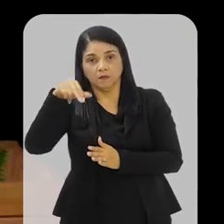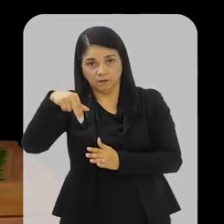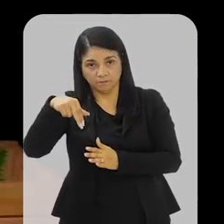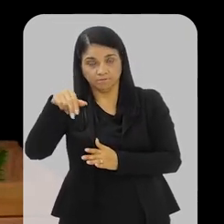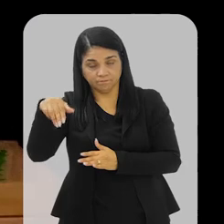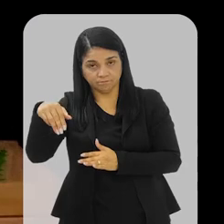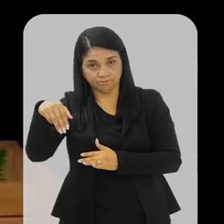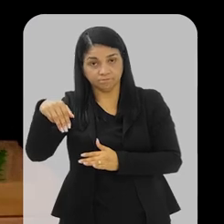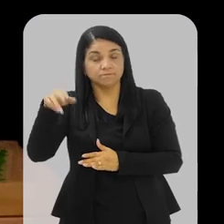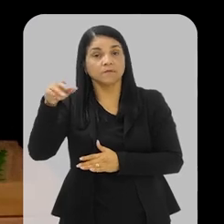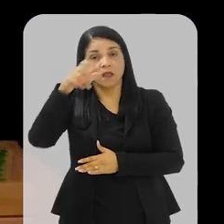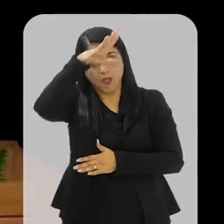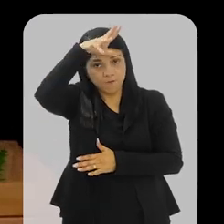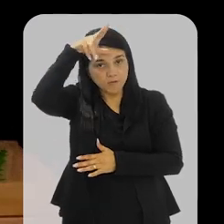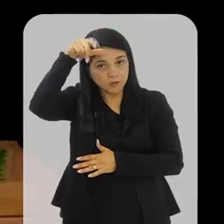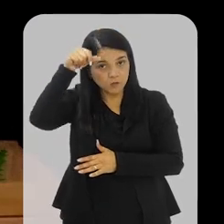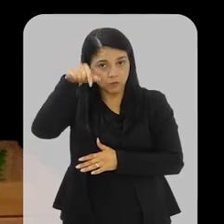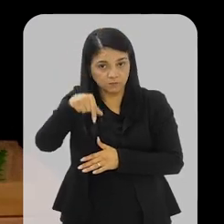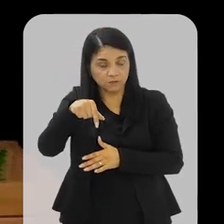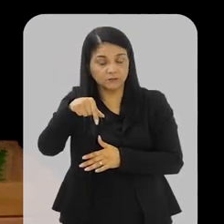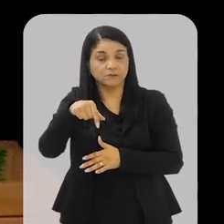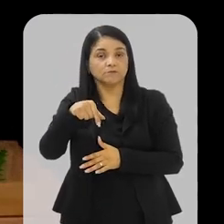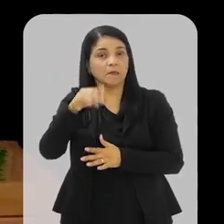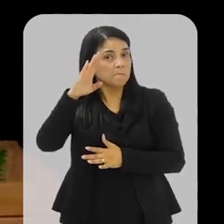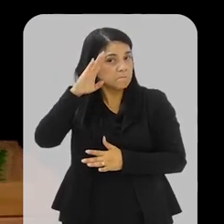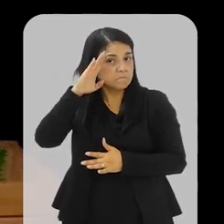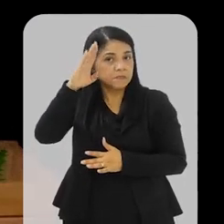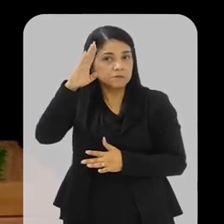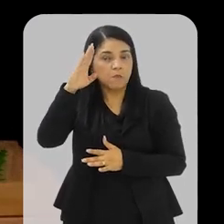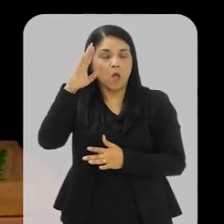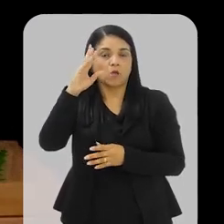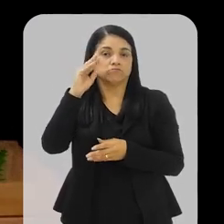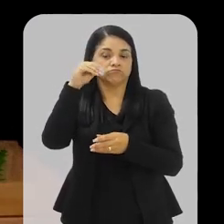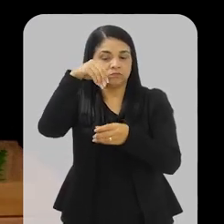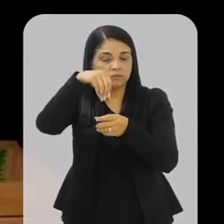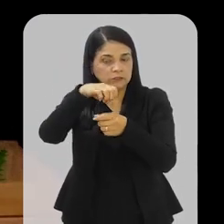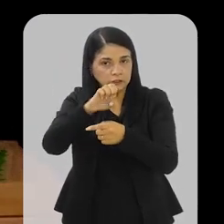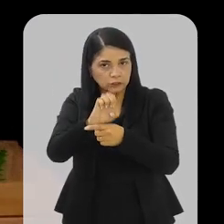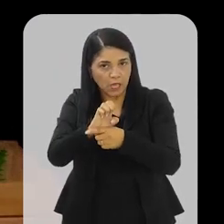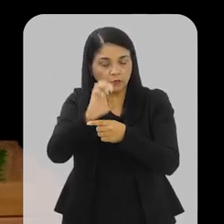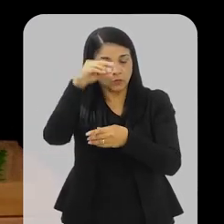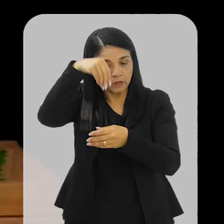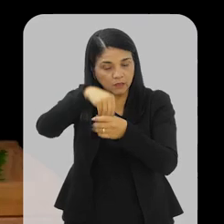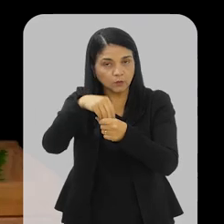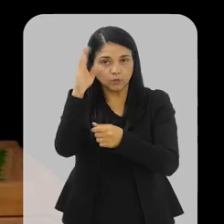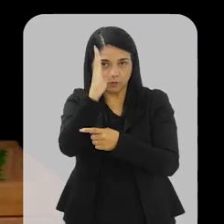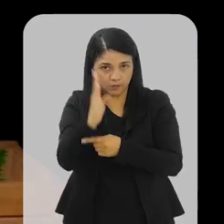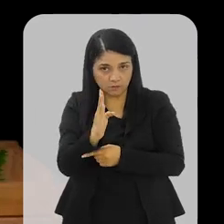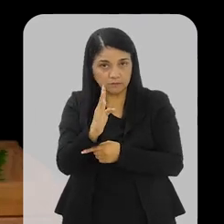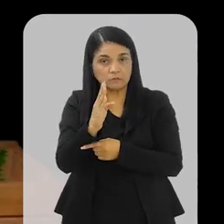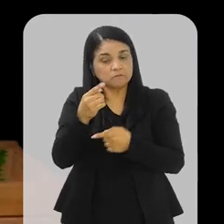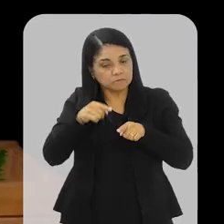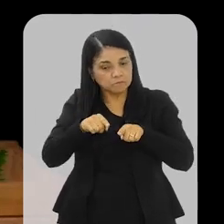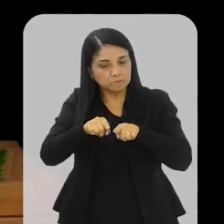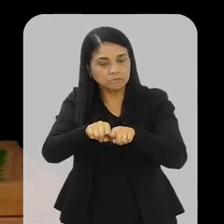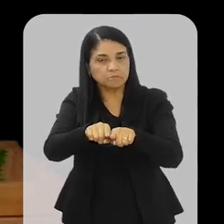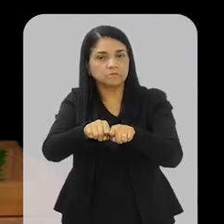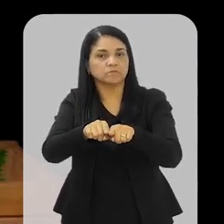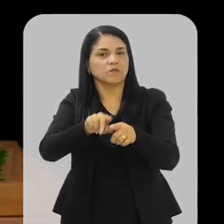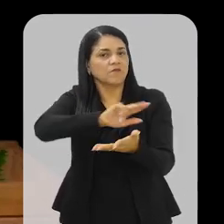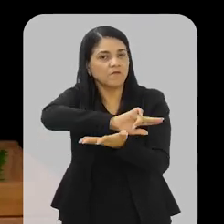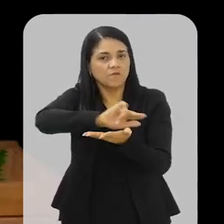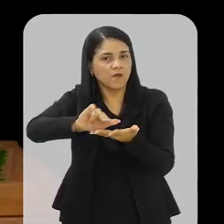como Amazonas particularmente é o pulmão do nosso país e um avanço de muitas parcerias